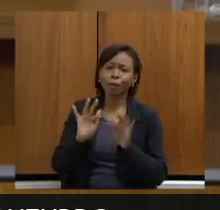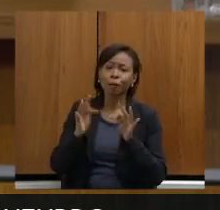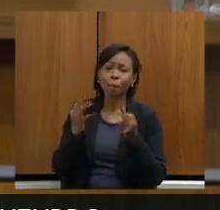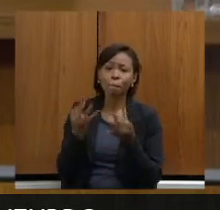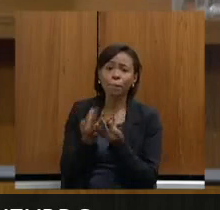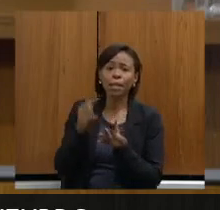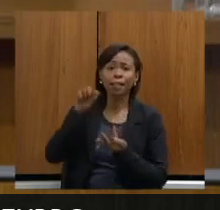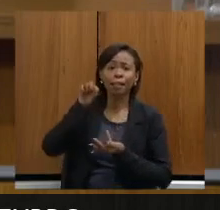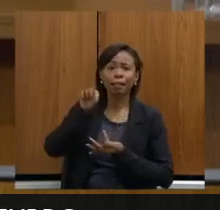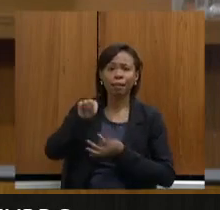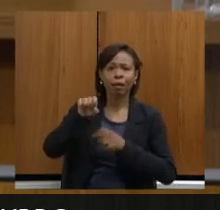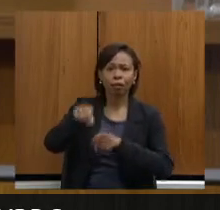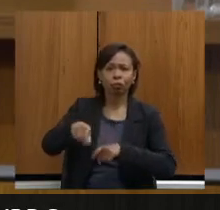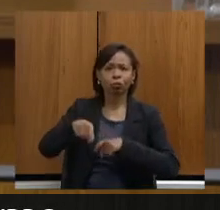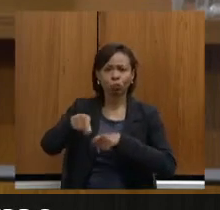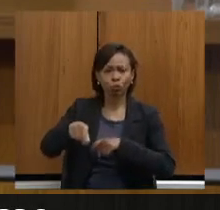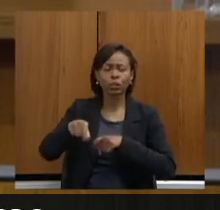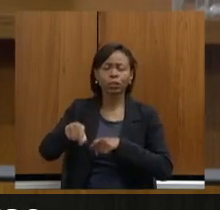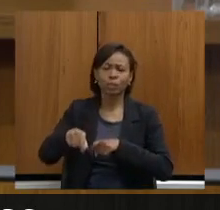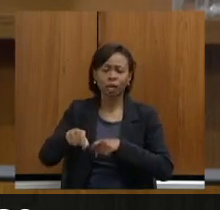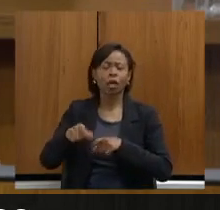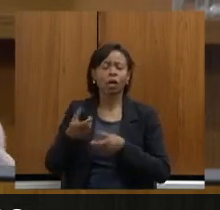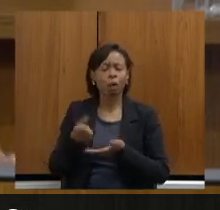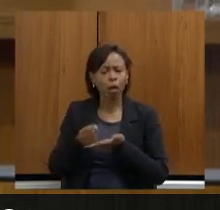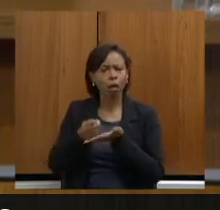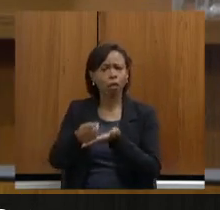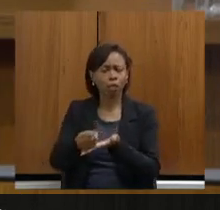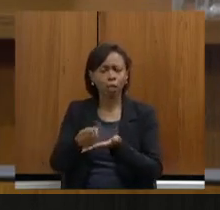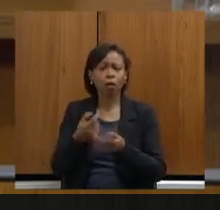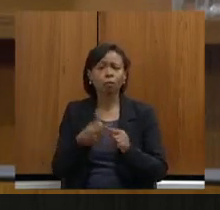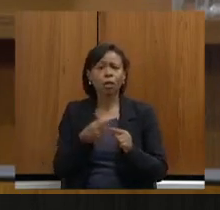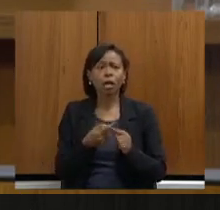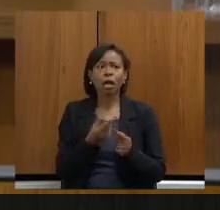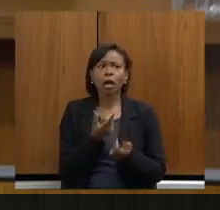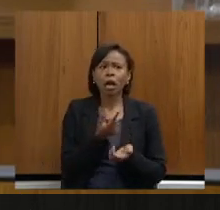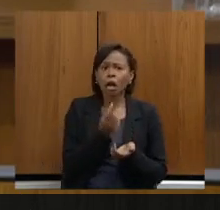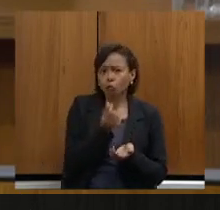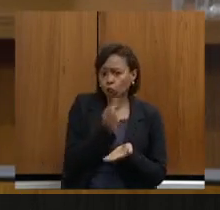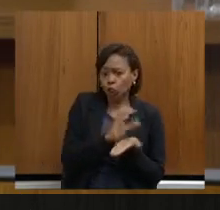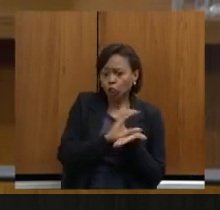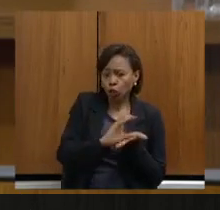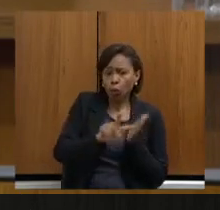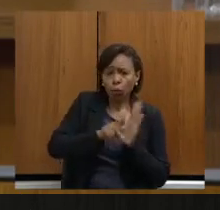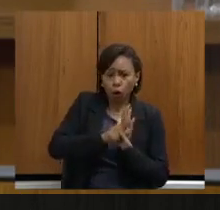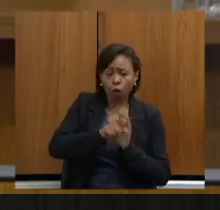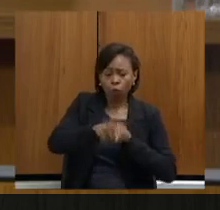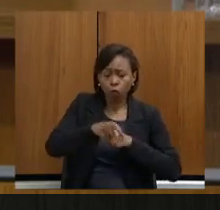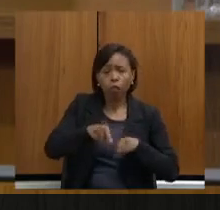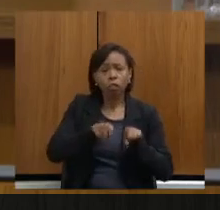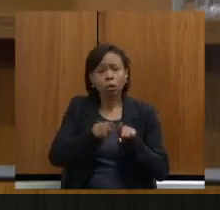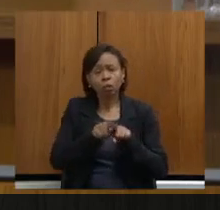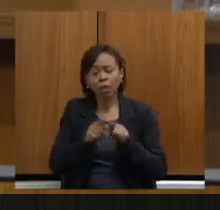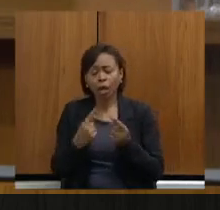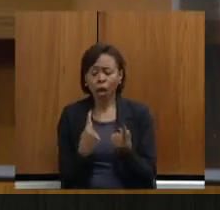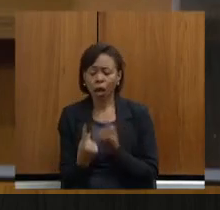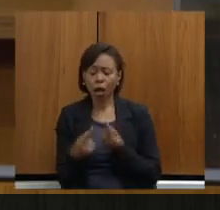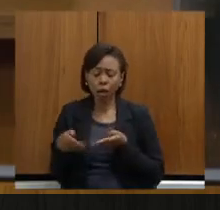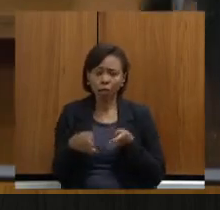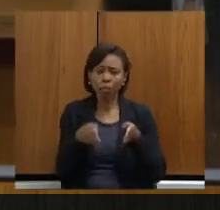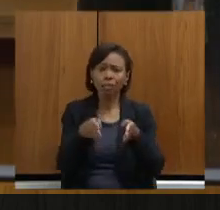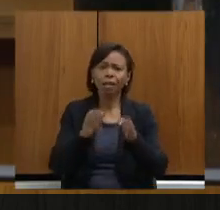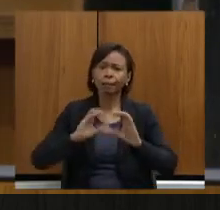a fazer sucessão familiar e nós temos um camiseiro é só você curso agricultura mas estradas comunicação